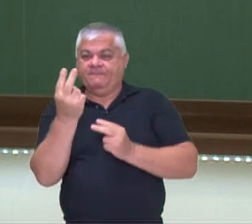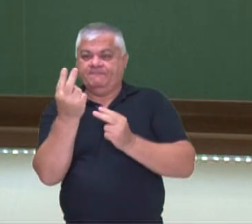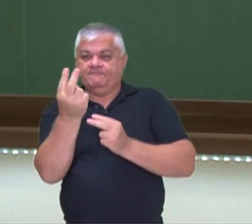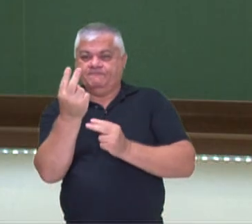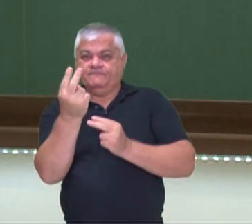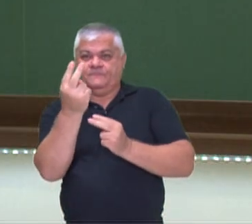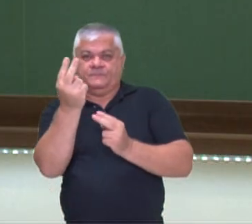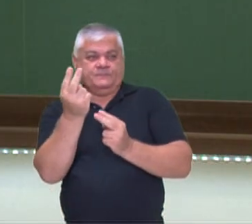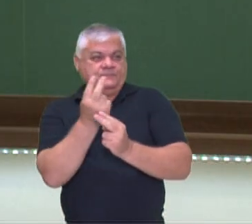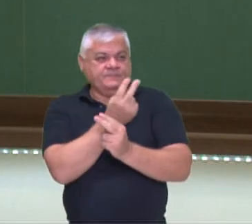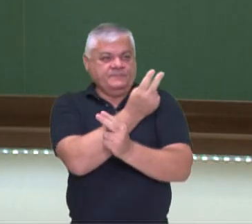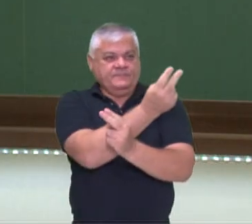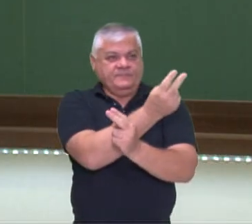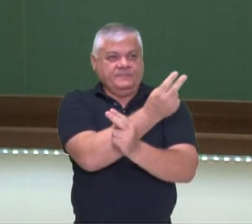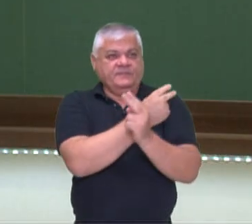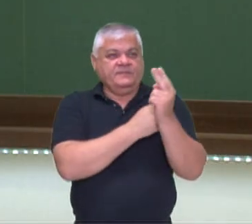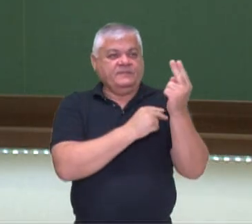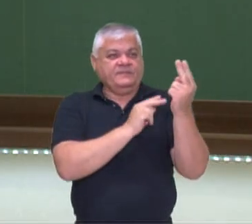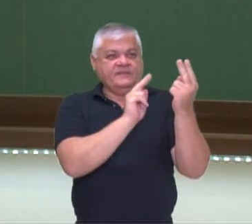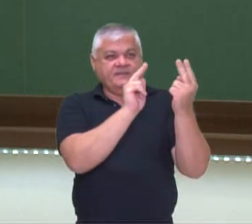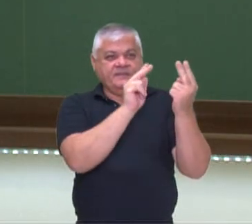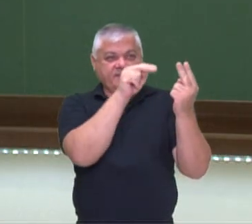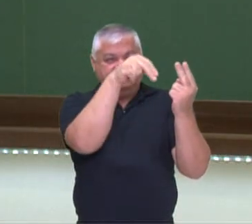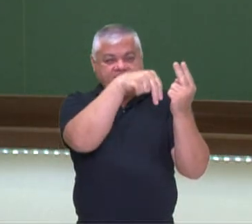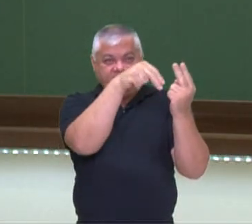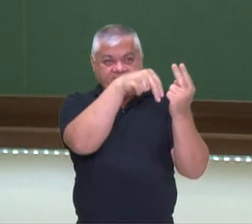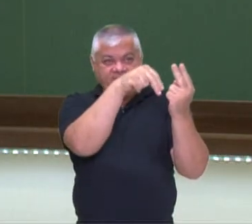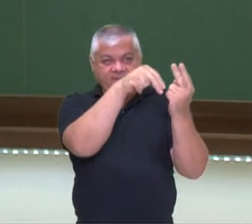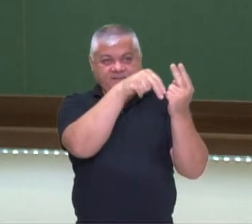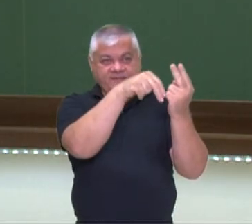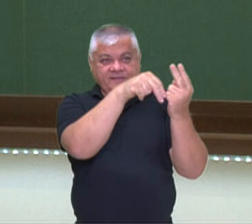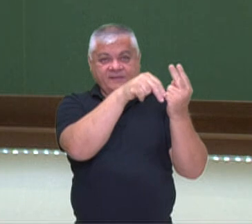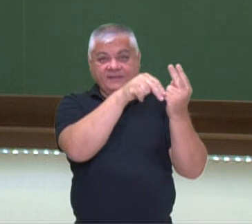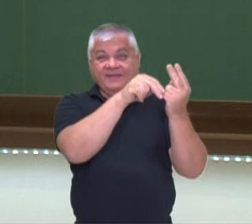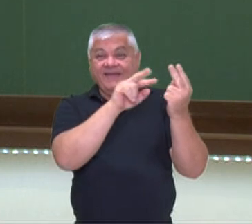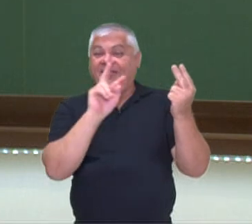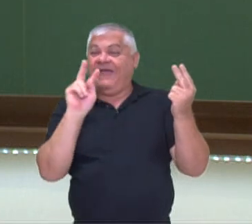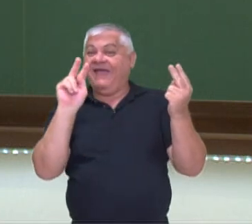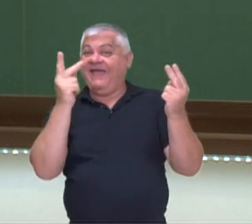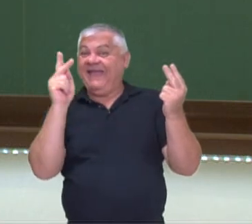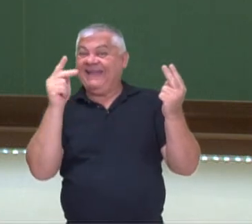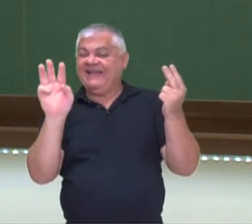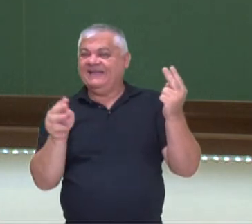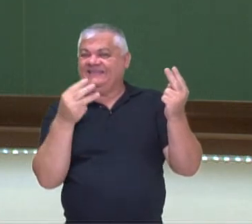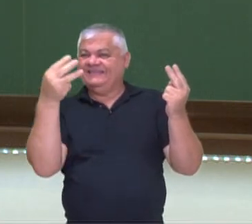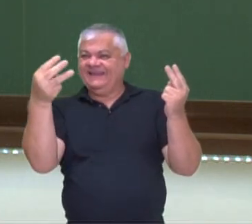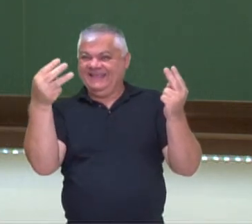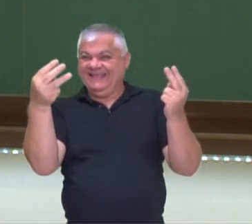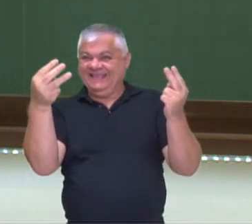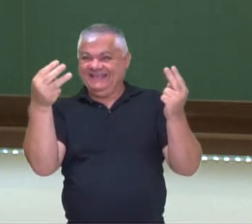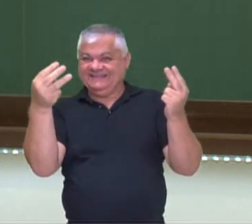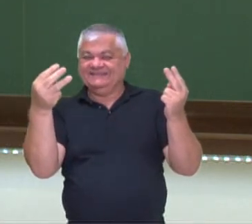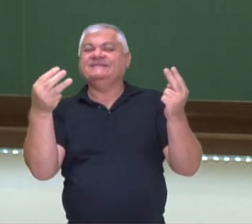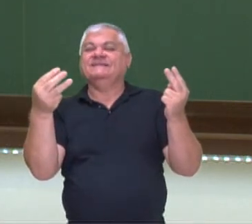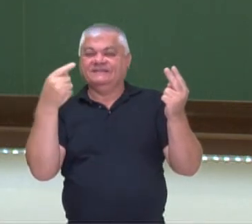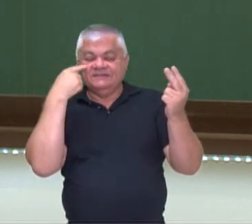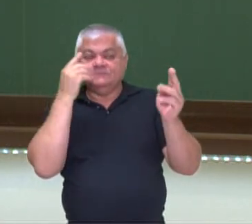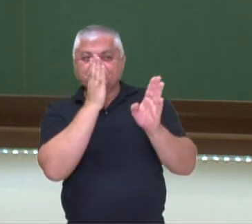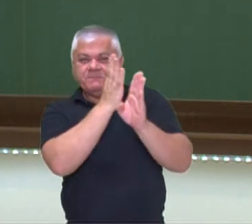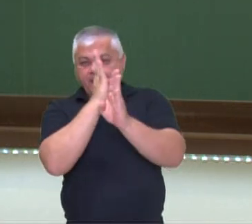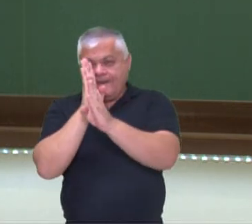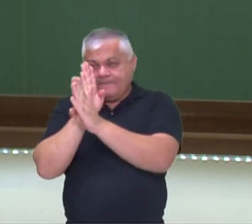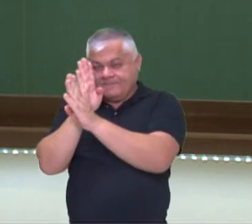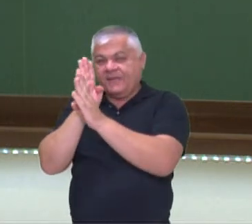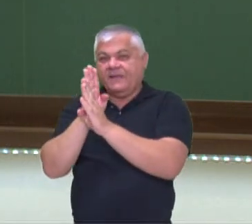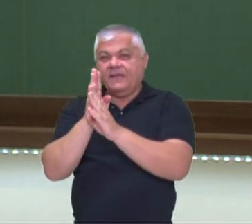frente, eu tenho 2 nitrogênios nos reagentes. E se eu colocar o 3 à frente do hidrogênio, nós temos a